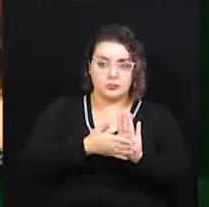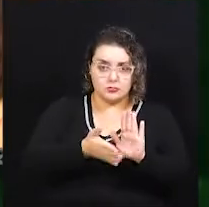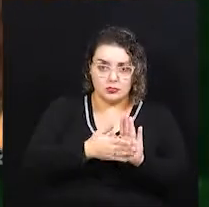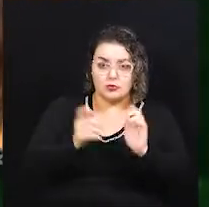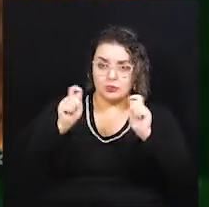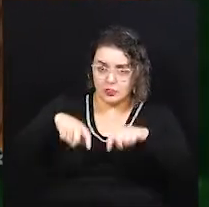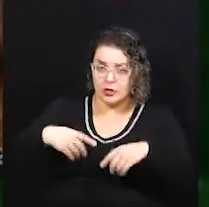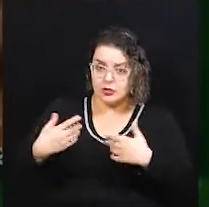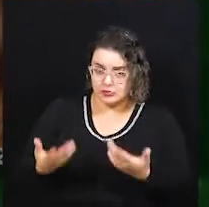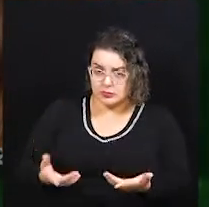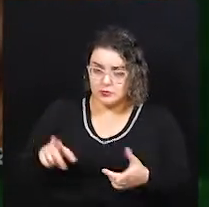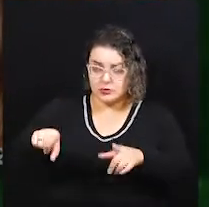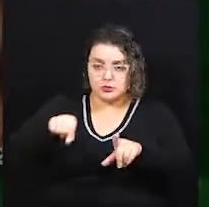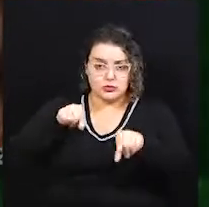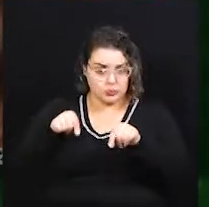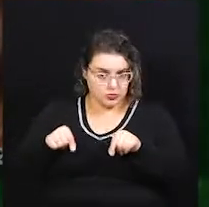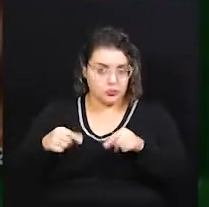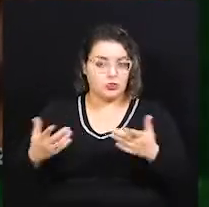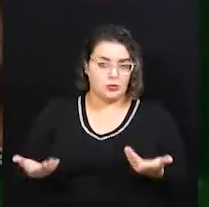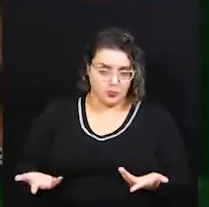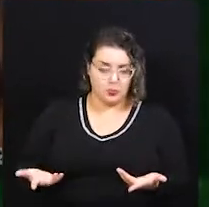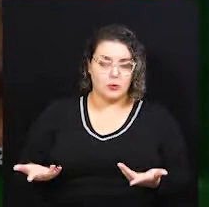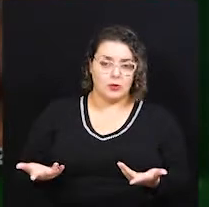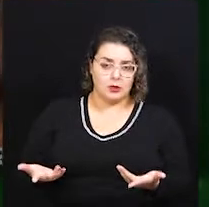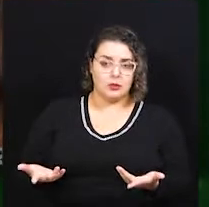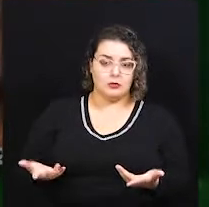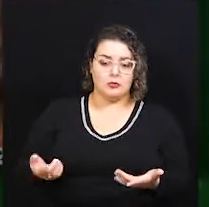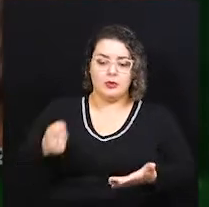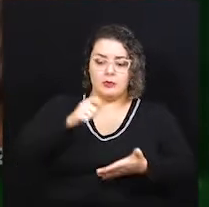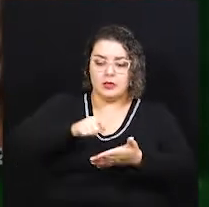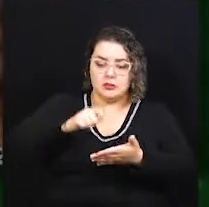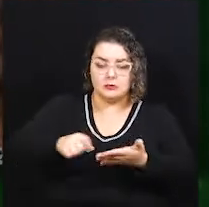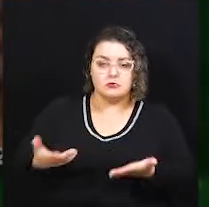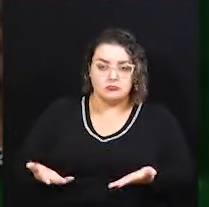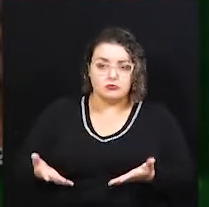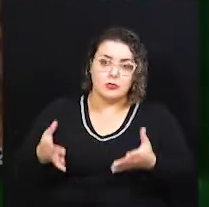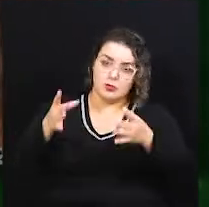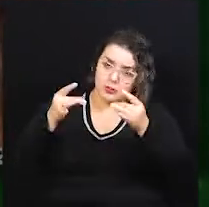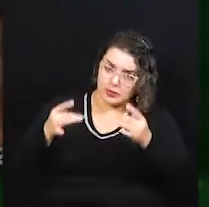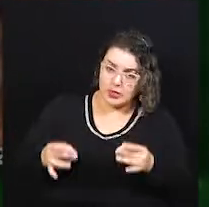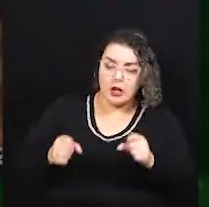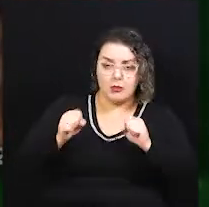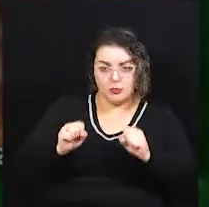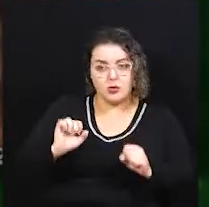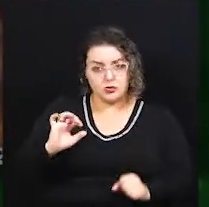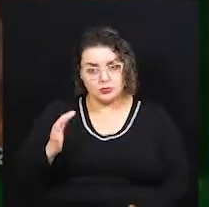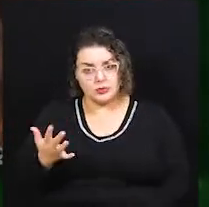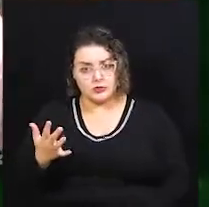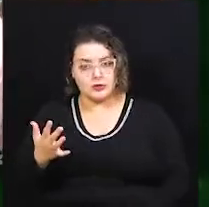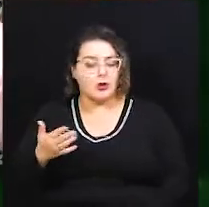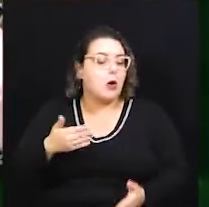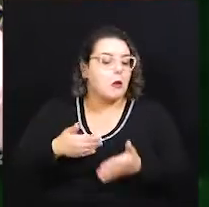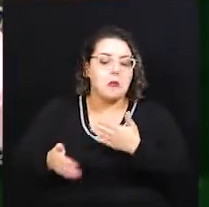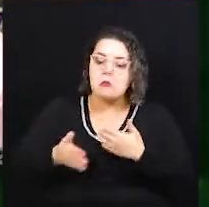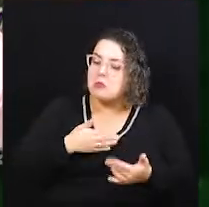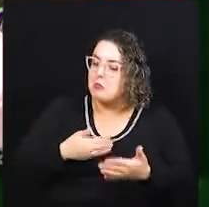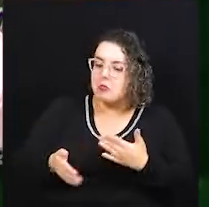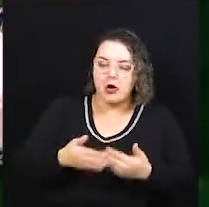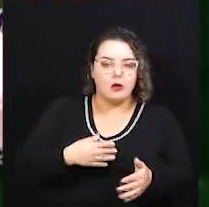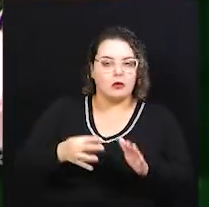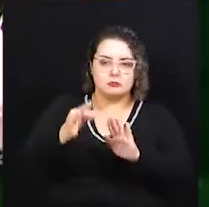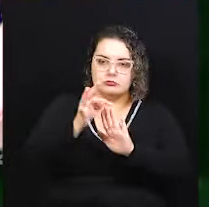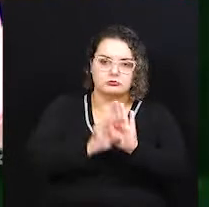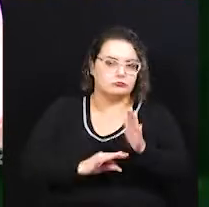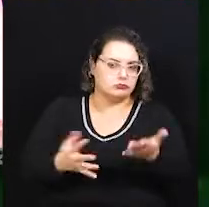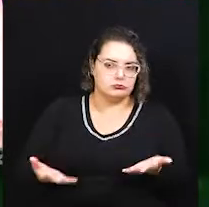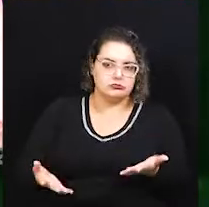propostas possíveis, ele tem que escolher dentre essas duas uma para escrever. O detalhe é que pode aparecer qualquer tipo de texto